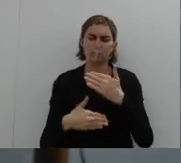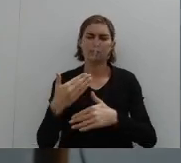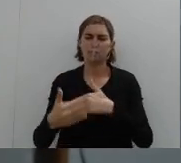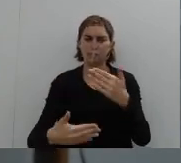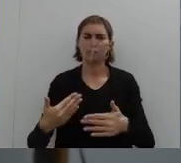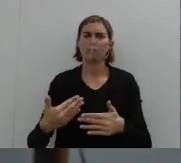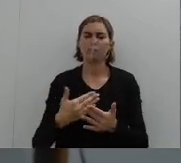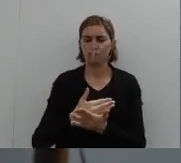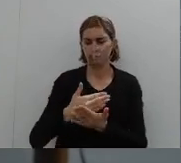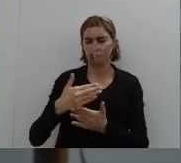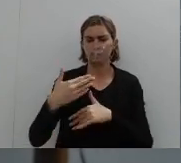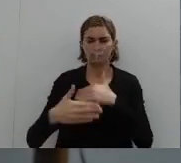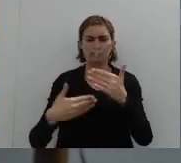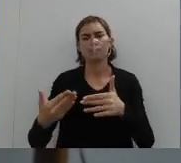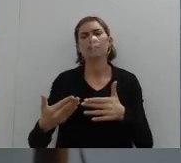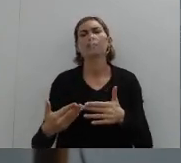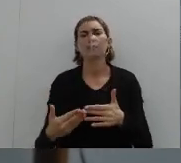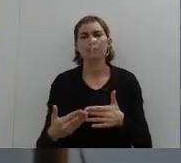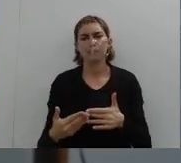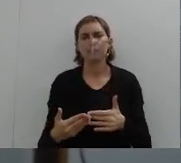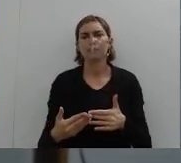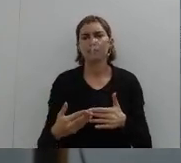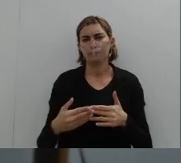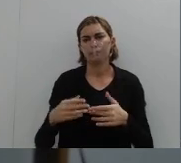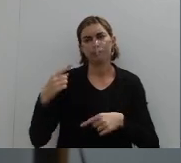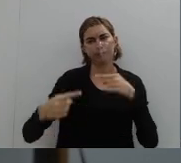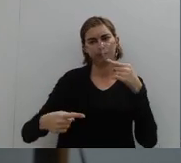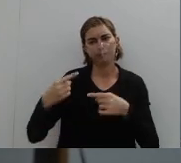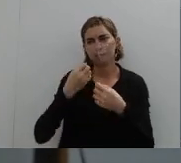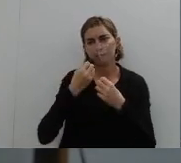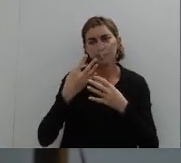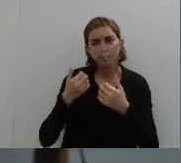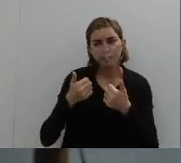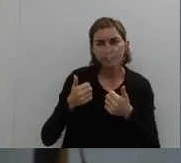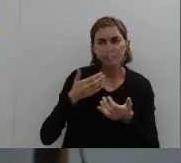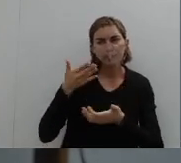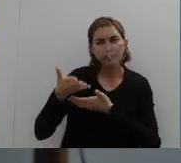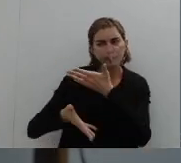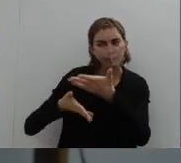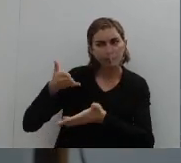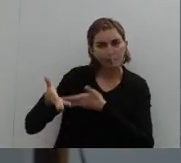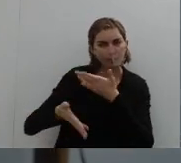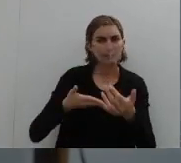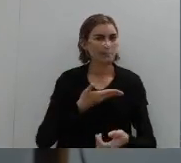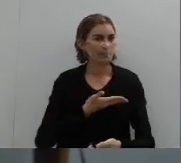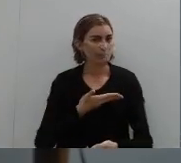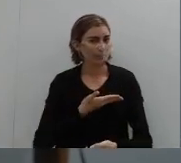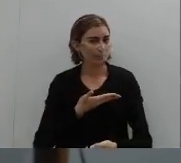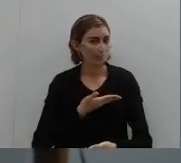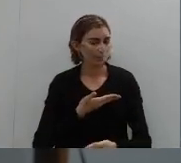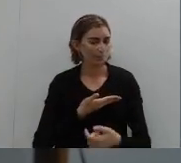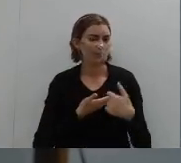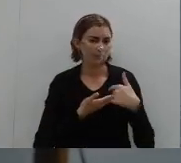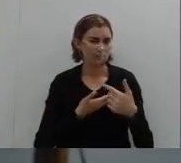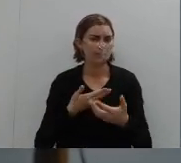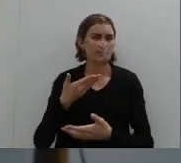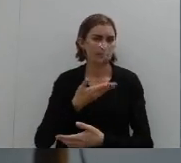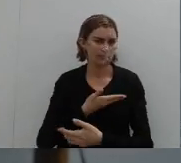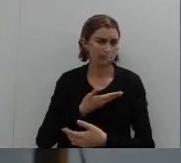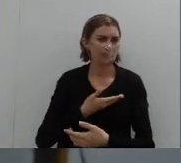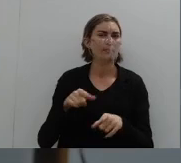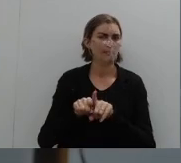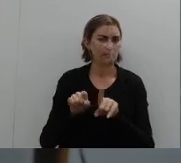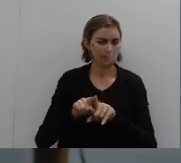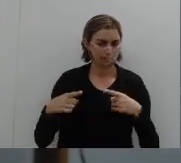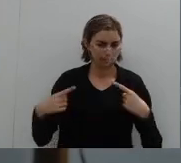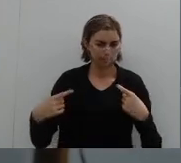de início de política de boa vizinhança, fazendo amizade. Aí houve amizade e houve